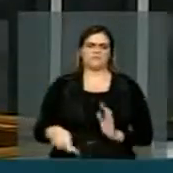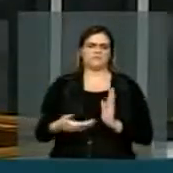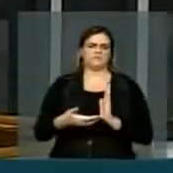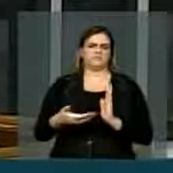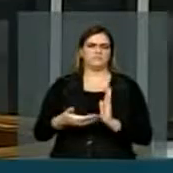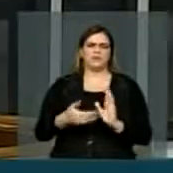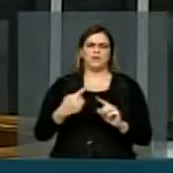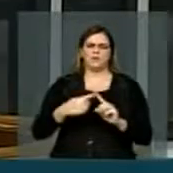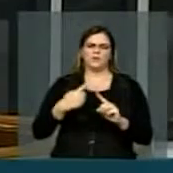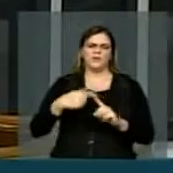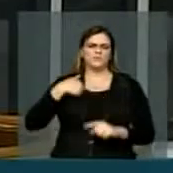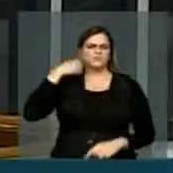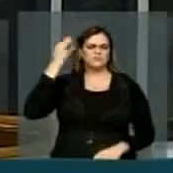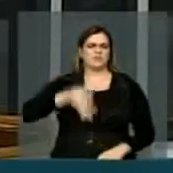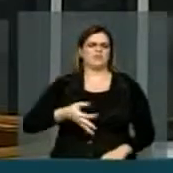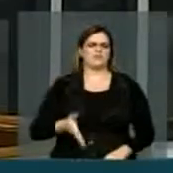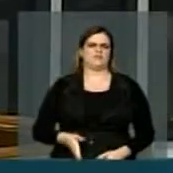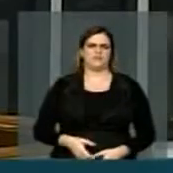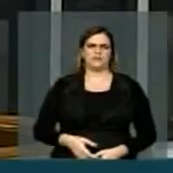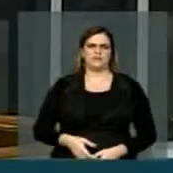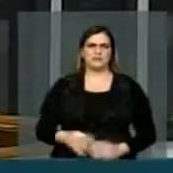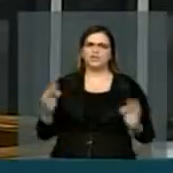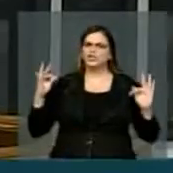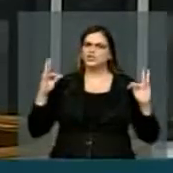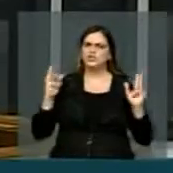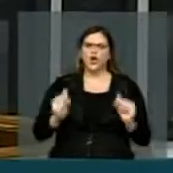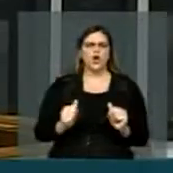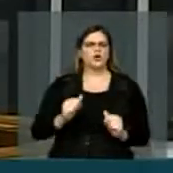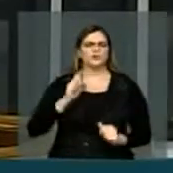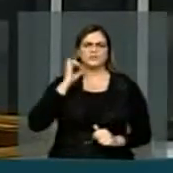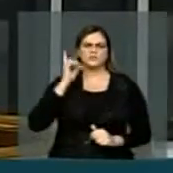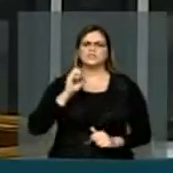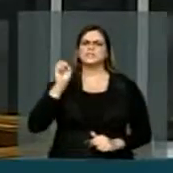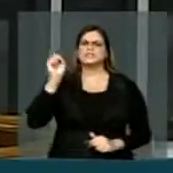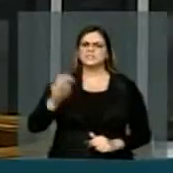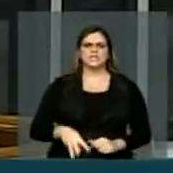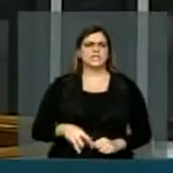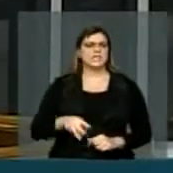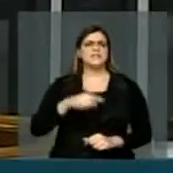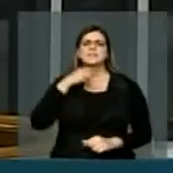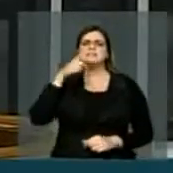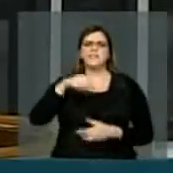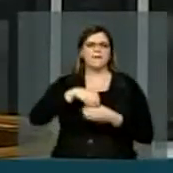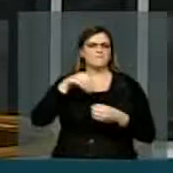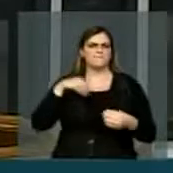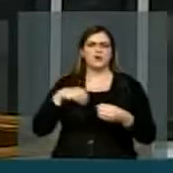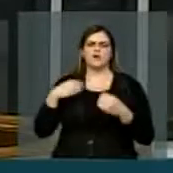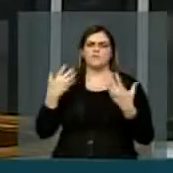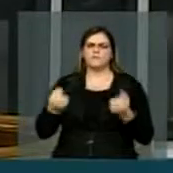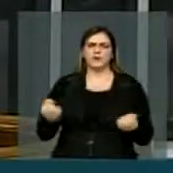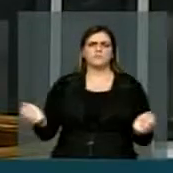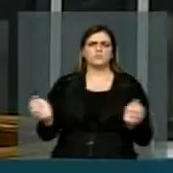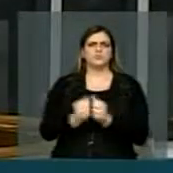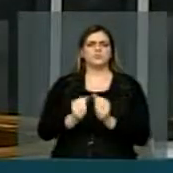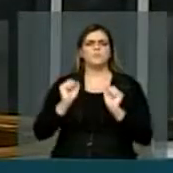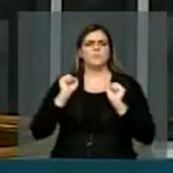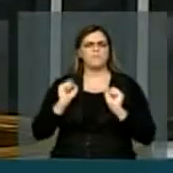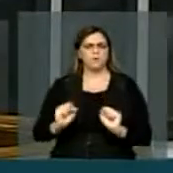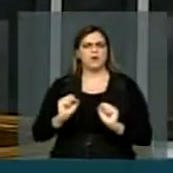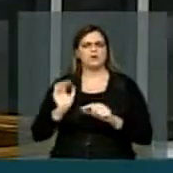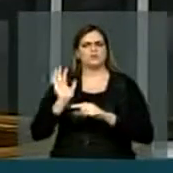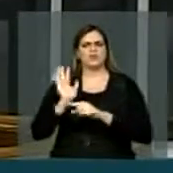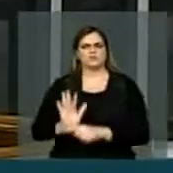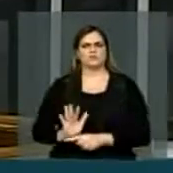que eu tenho certeza absoluta, todos, sem exceção, têm a contribuir